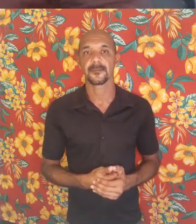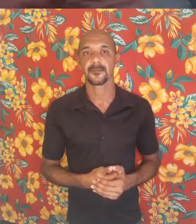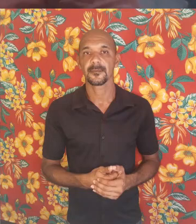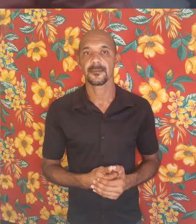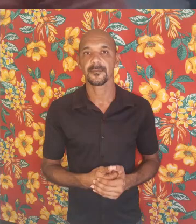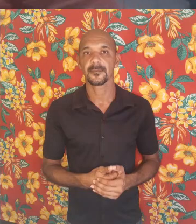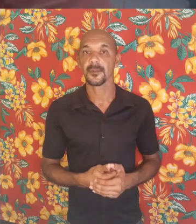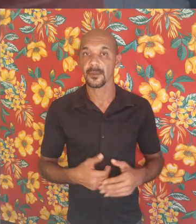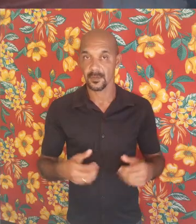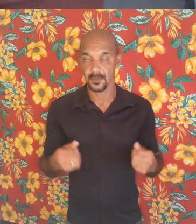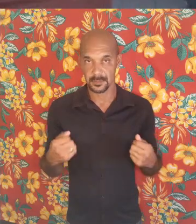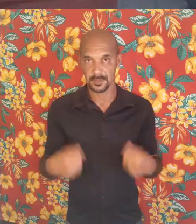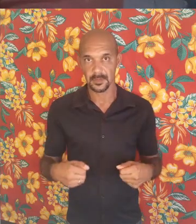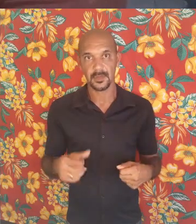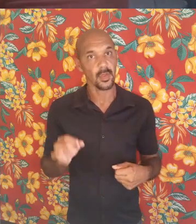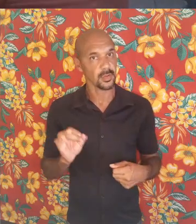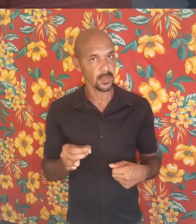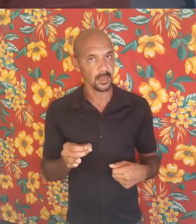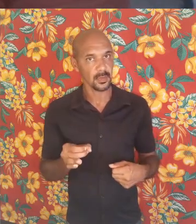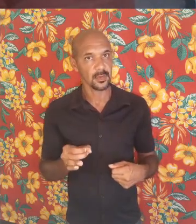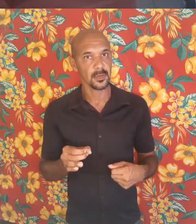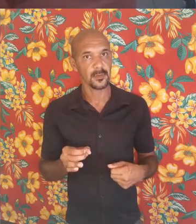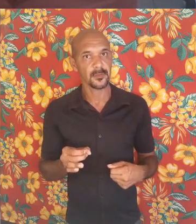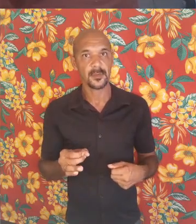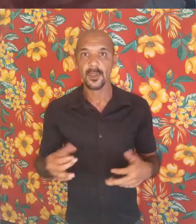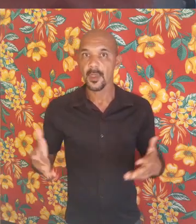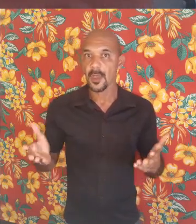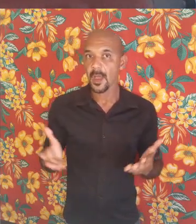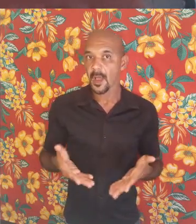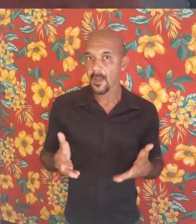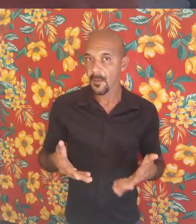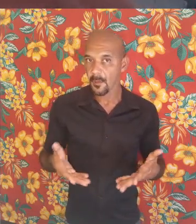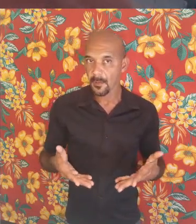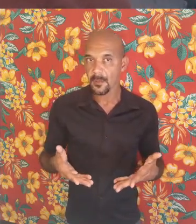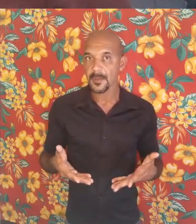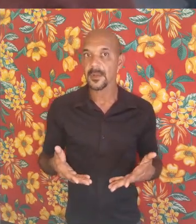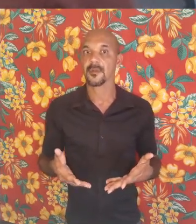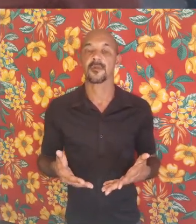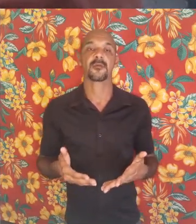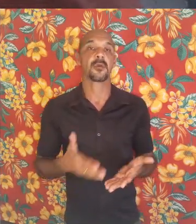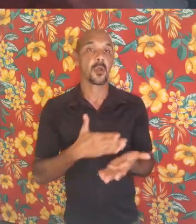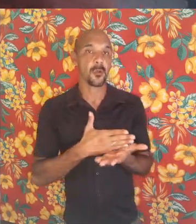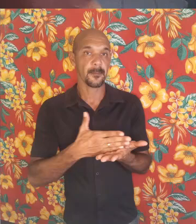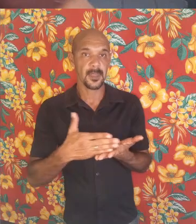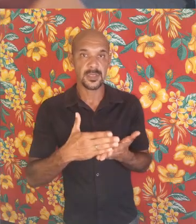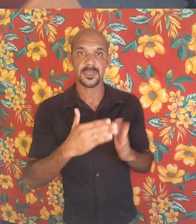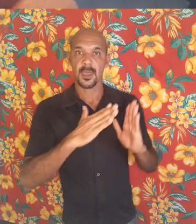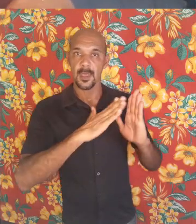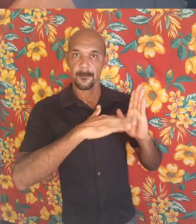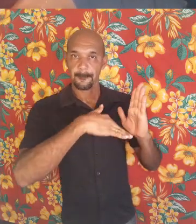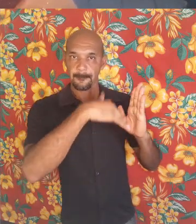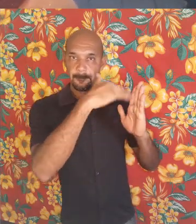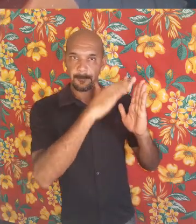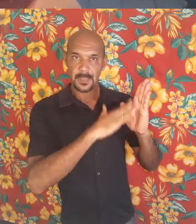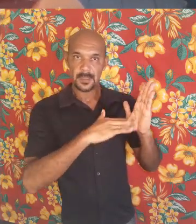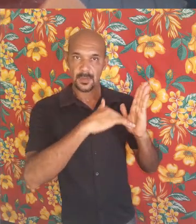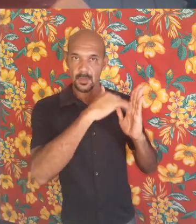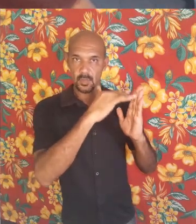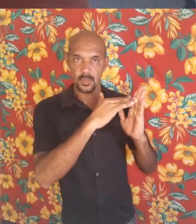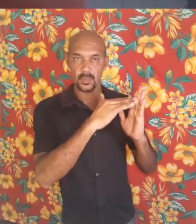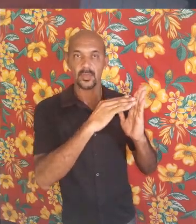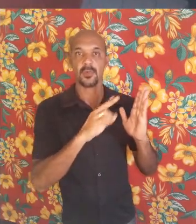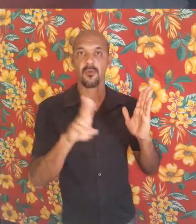Pronto, já está bem limpinho. Agora vamos iniciar a pintura. A pintura a gente vou fazer em